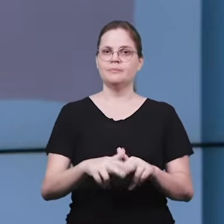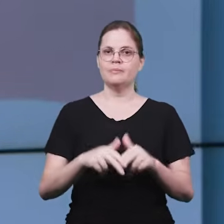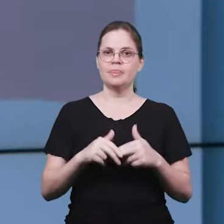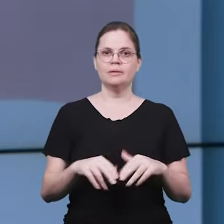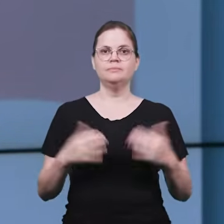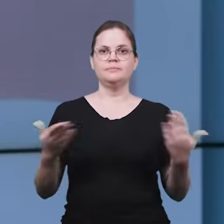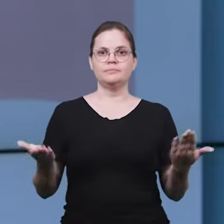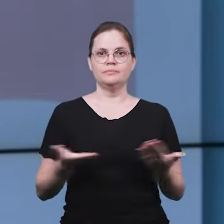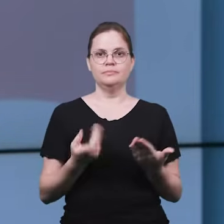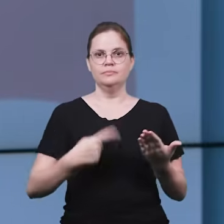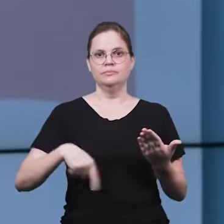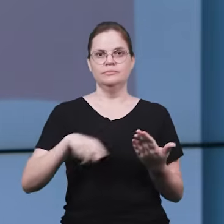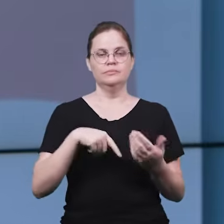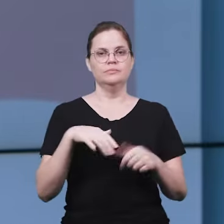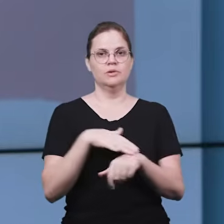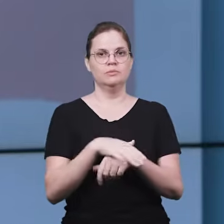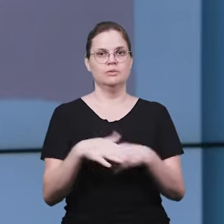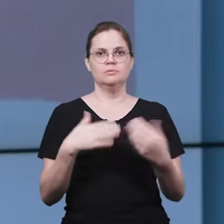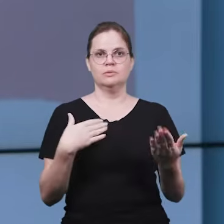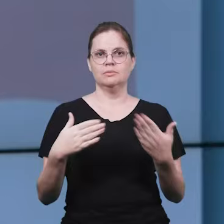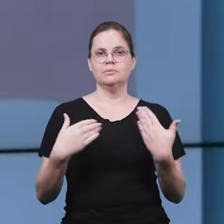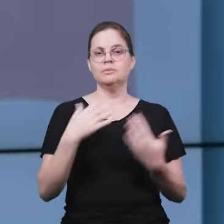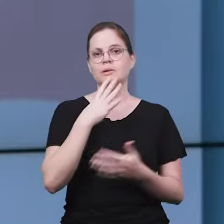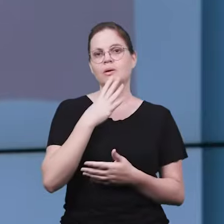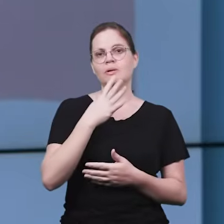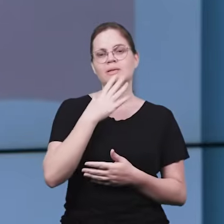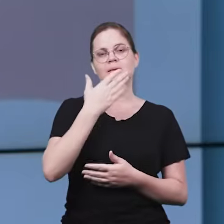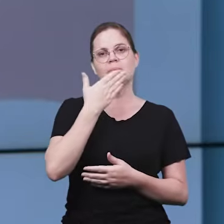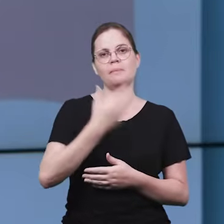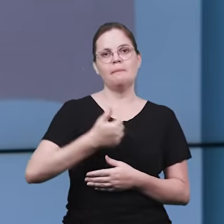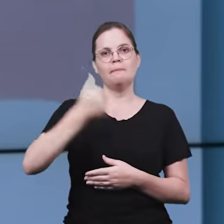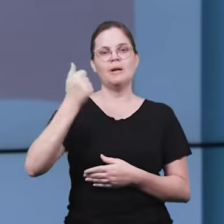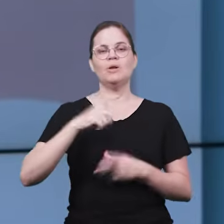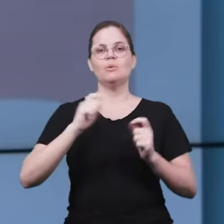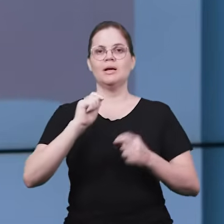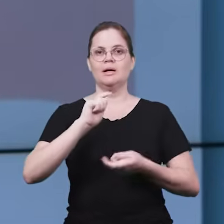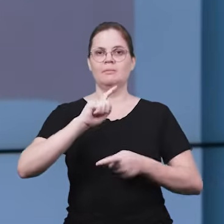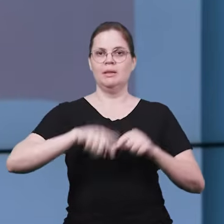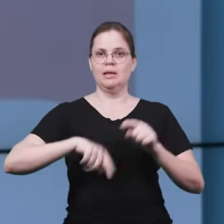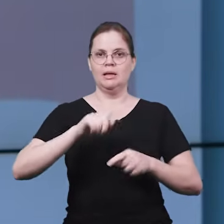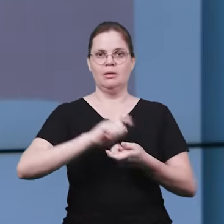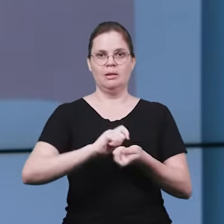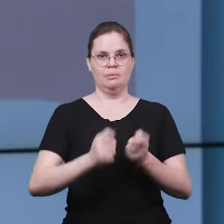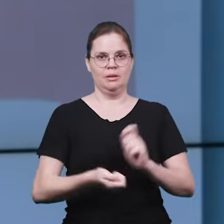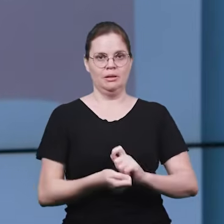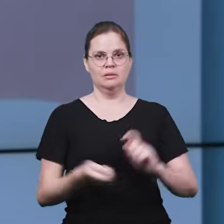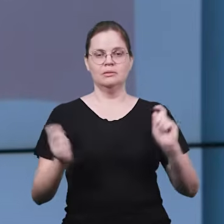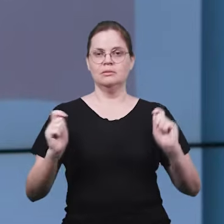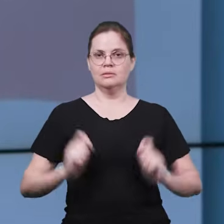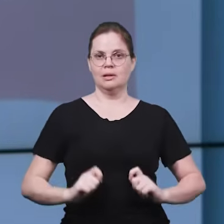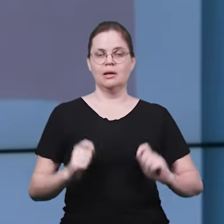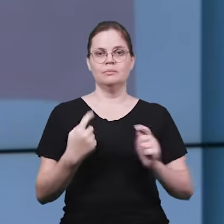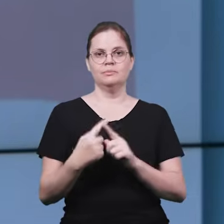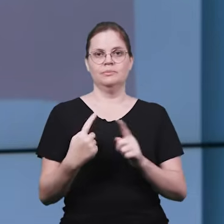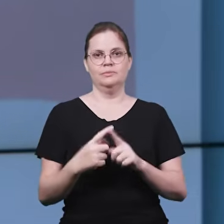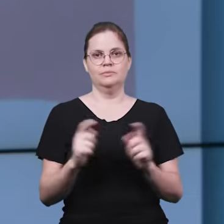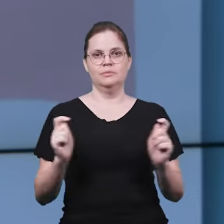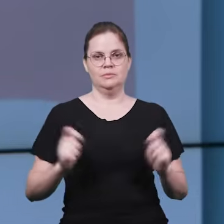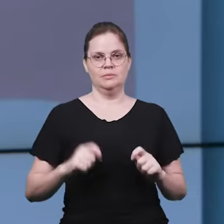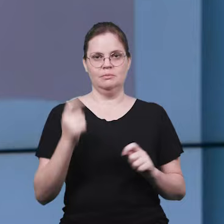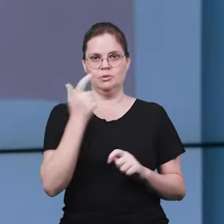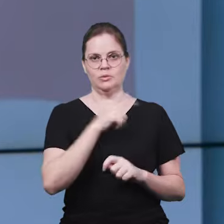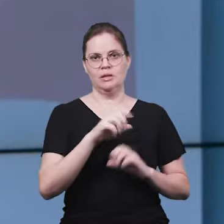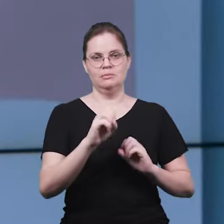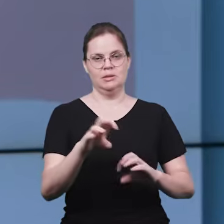que estamos aqui hoje para conhecer melhor os recursos adaptados que tornam isso